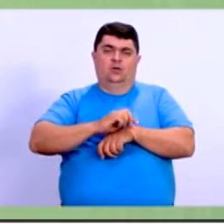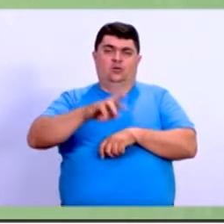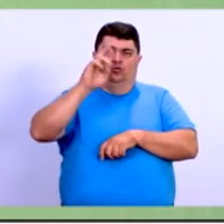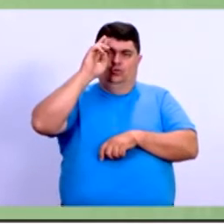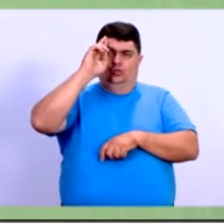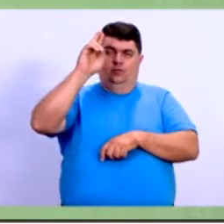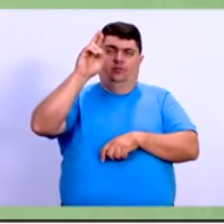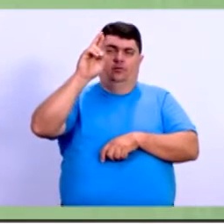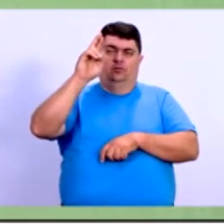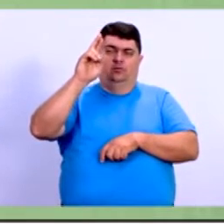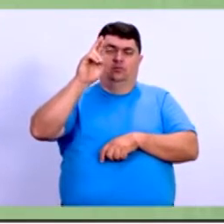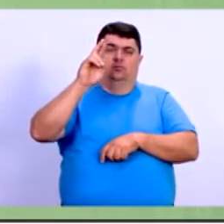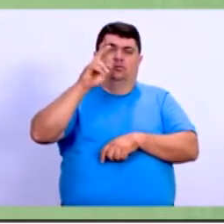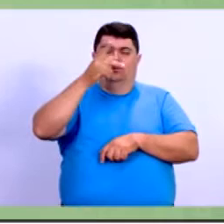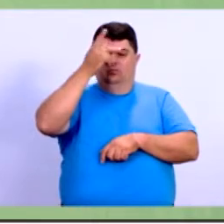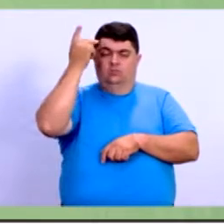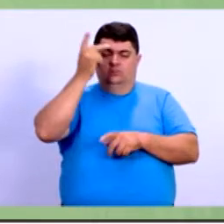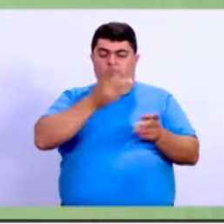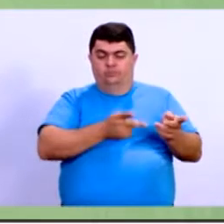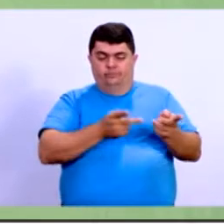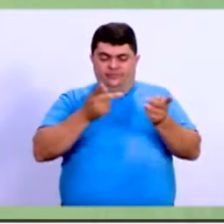chefe, atendente.